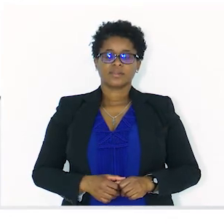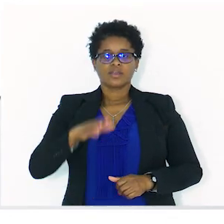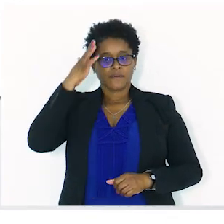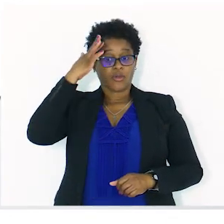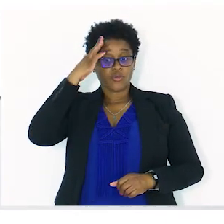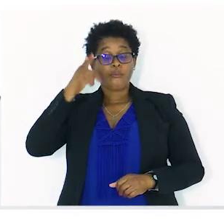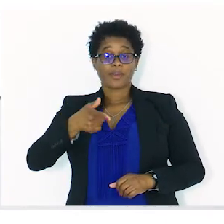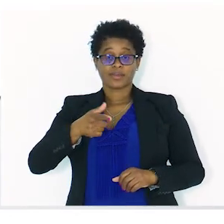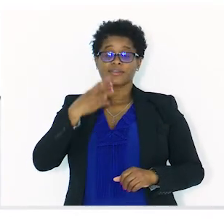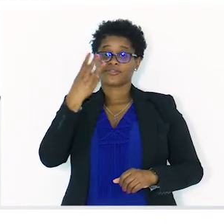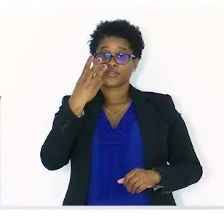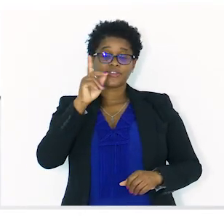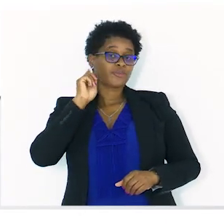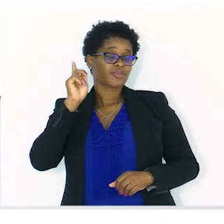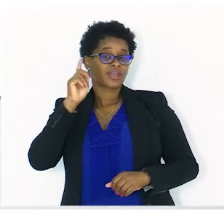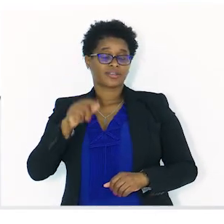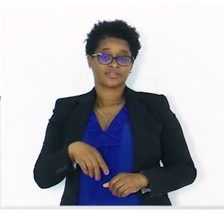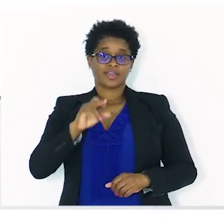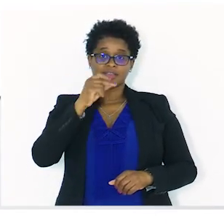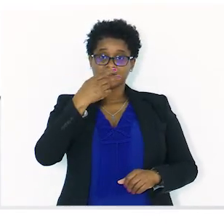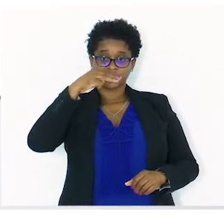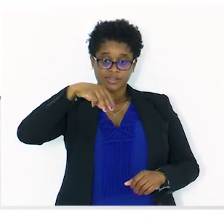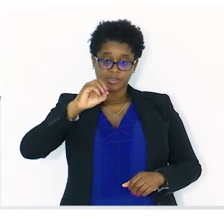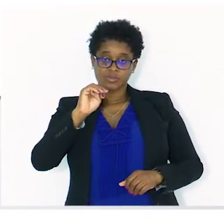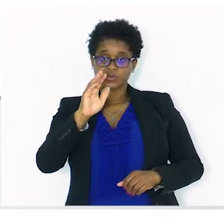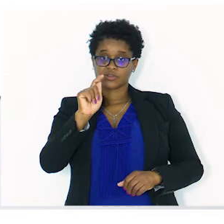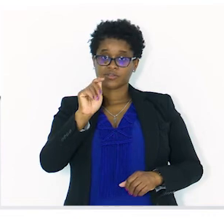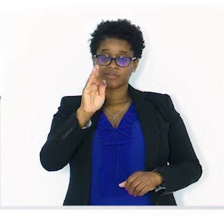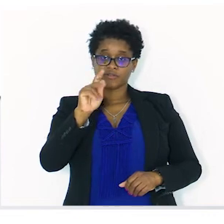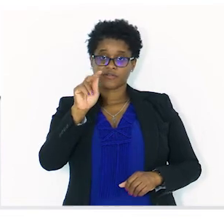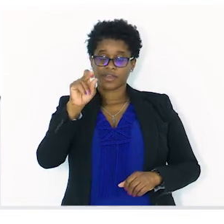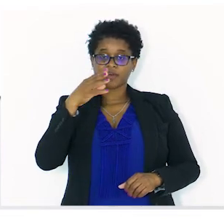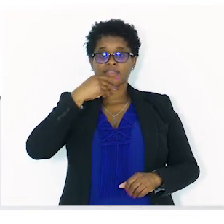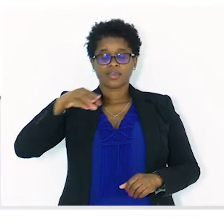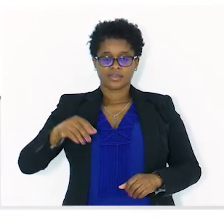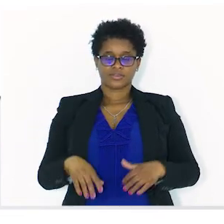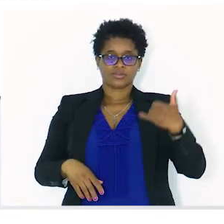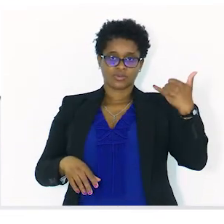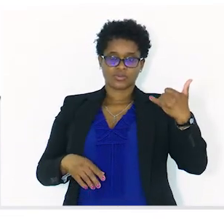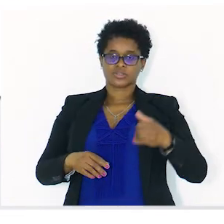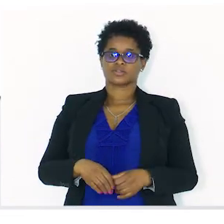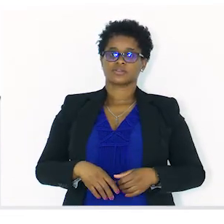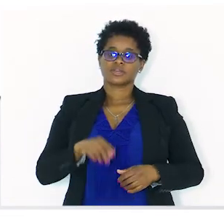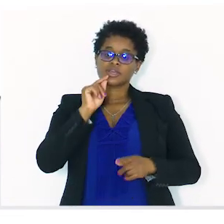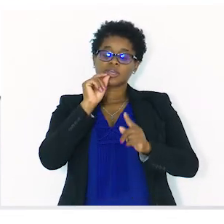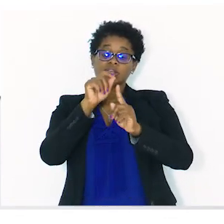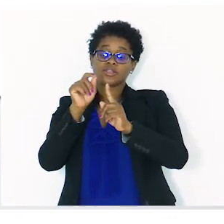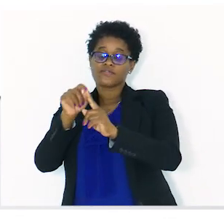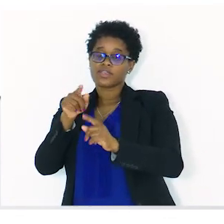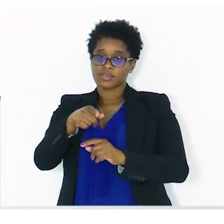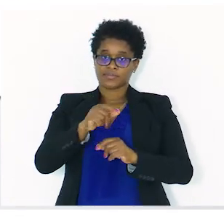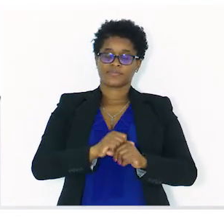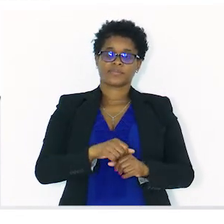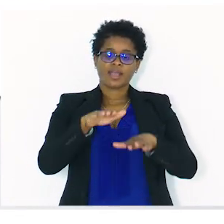Enumere 3 importâncias da atmosfera terrestre. 2. Identifique